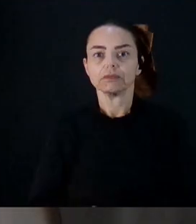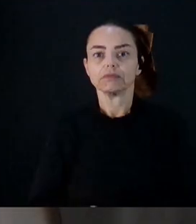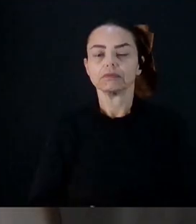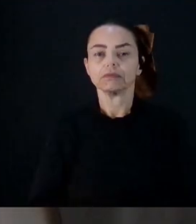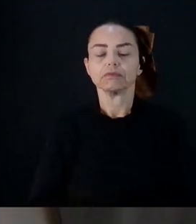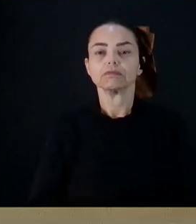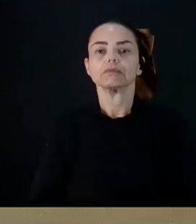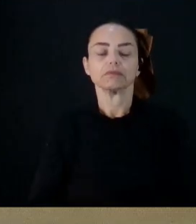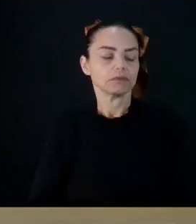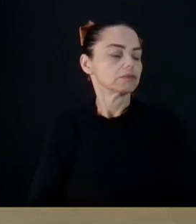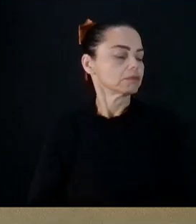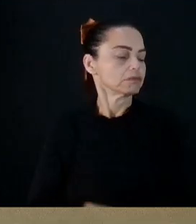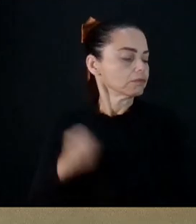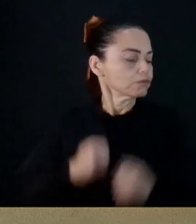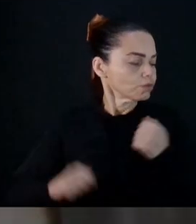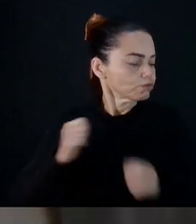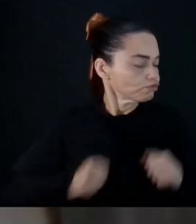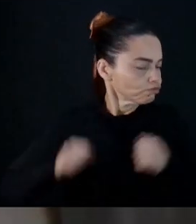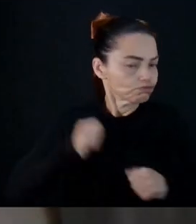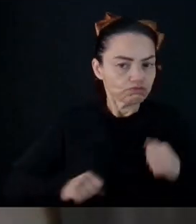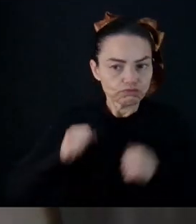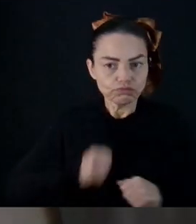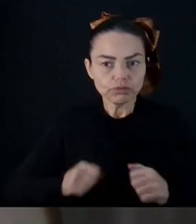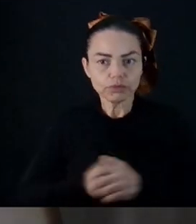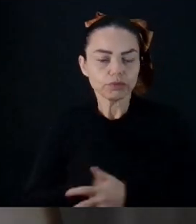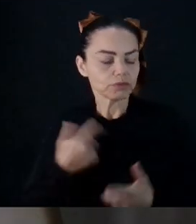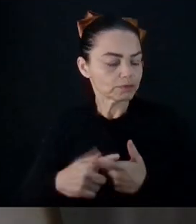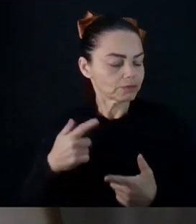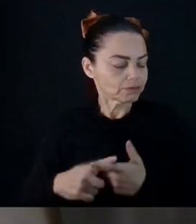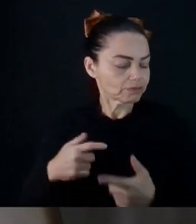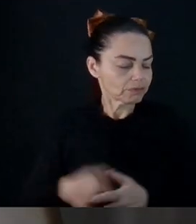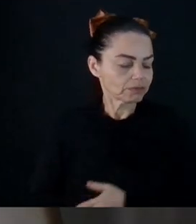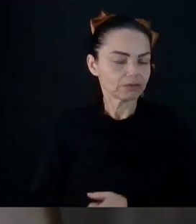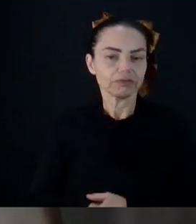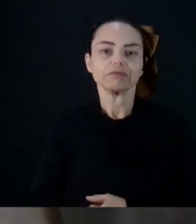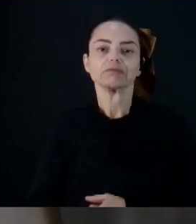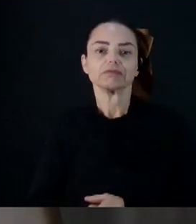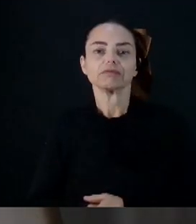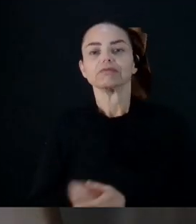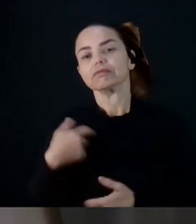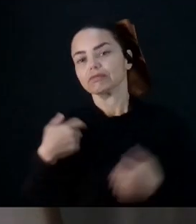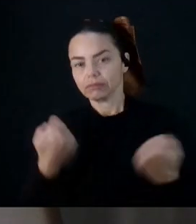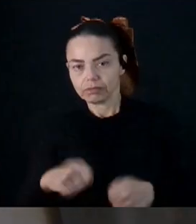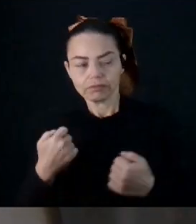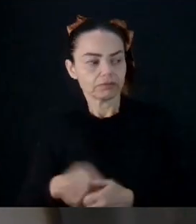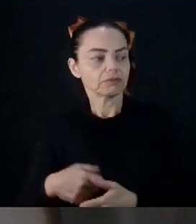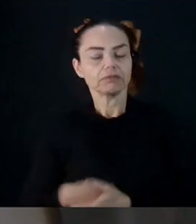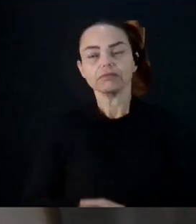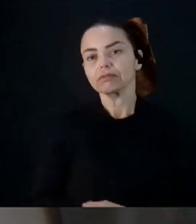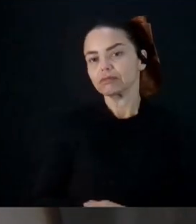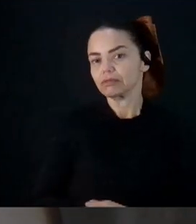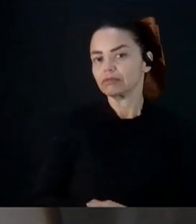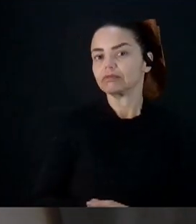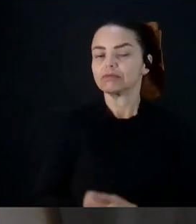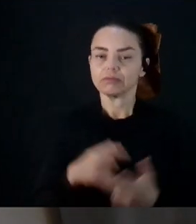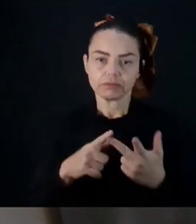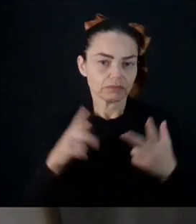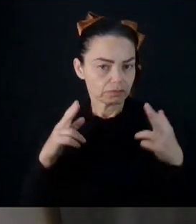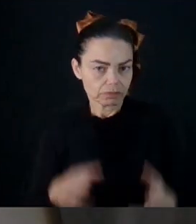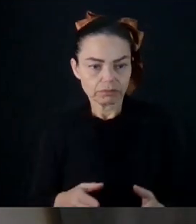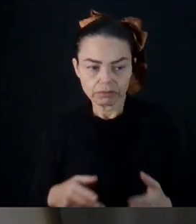mais ansiosas? Com certeza, né? Porque daí vira um ciclo entre, eu preciso ter aquilo, eu preciso fazer igual